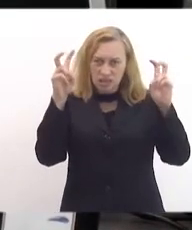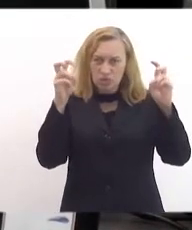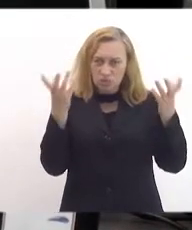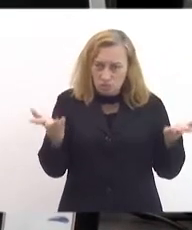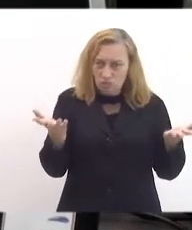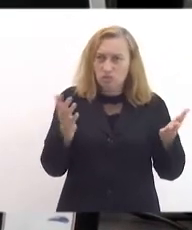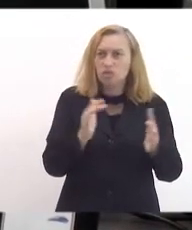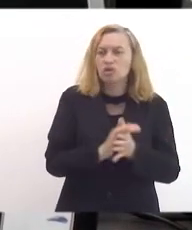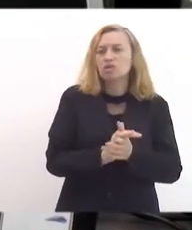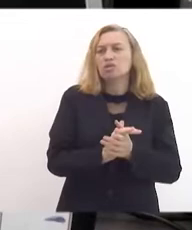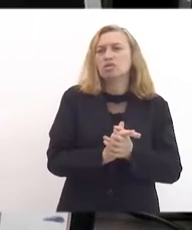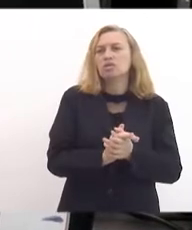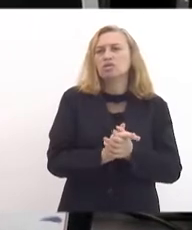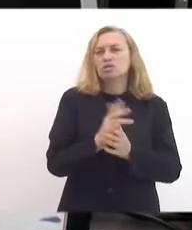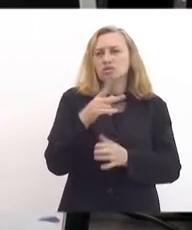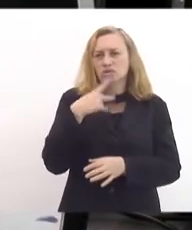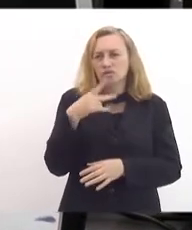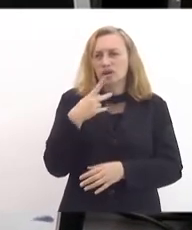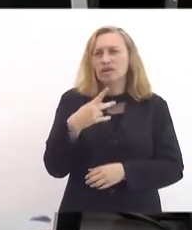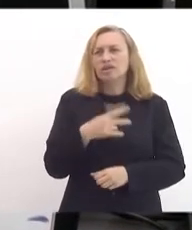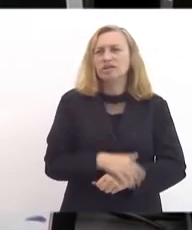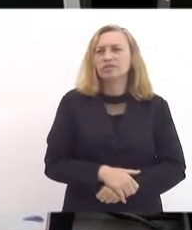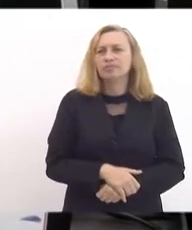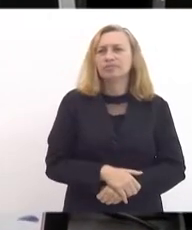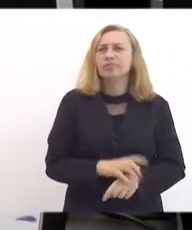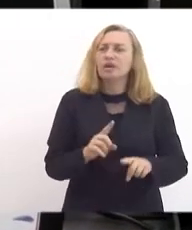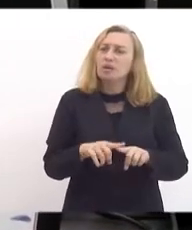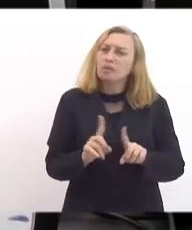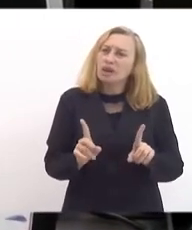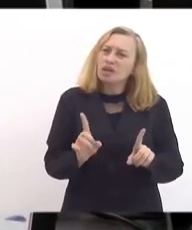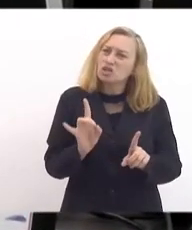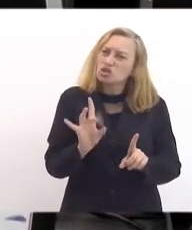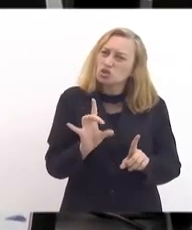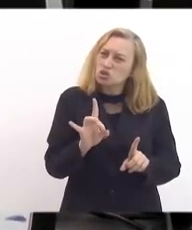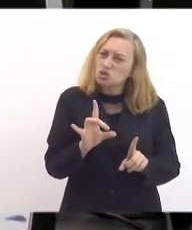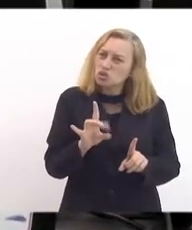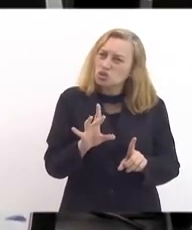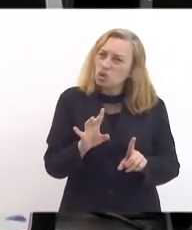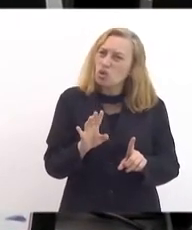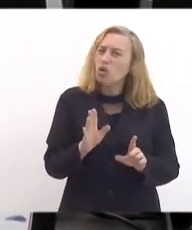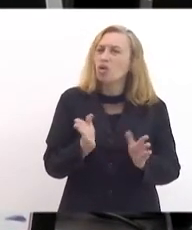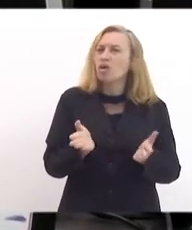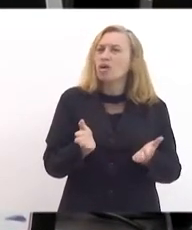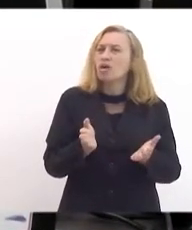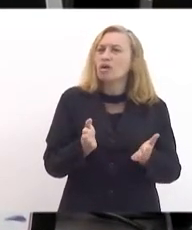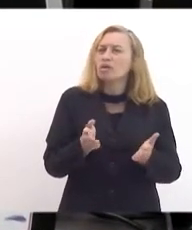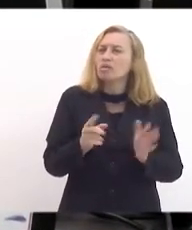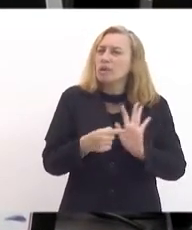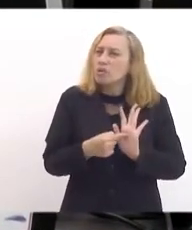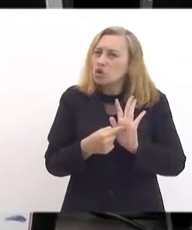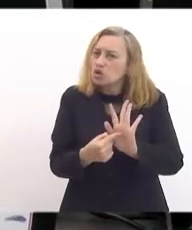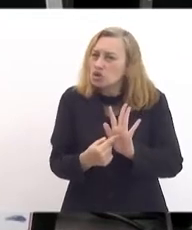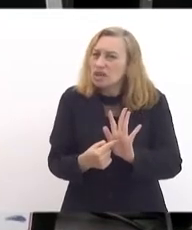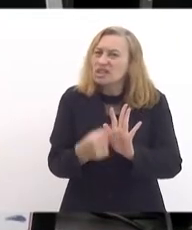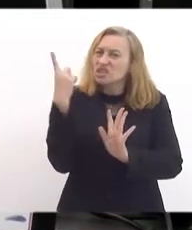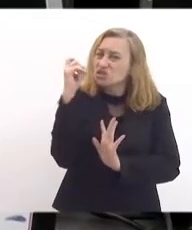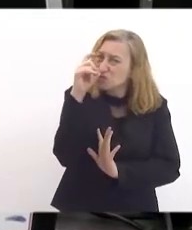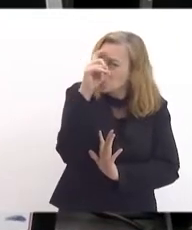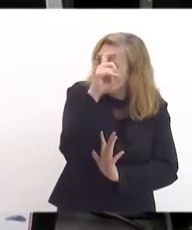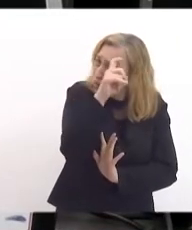impressão quando eu citei esse dispositivo é só foi só a nível nos dativo para mostrar